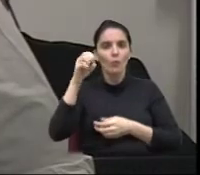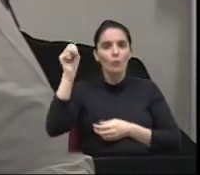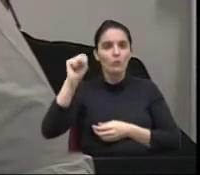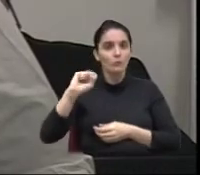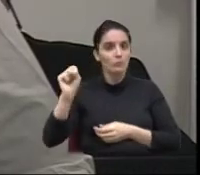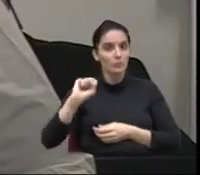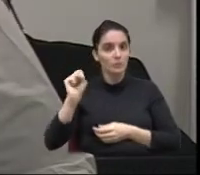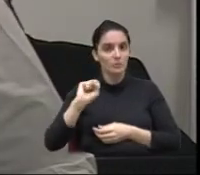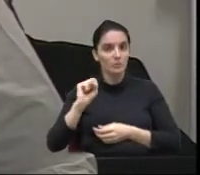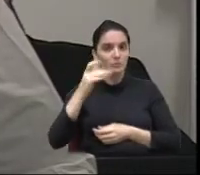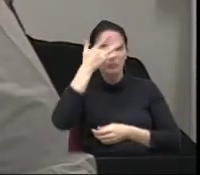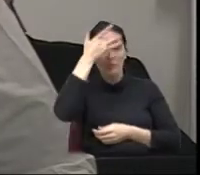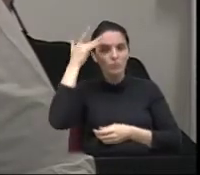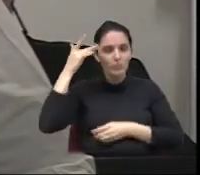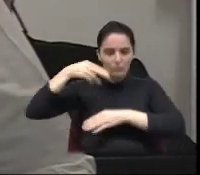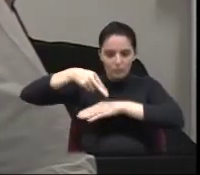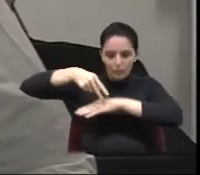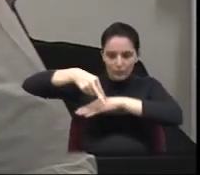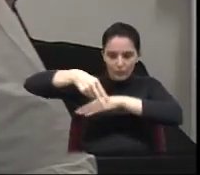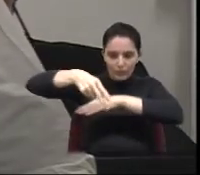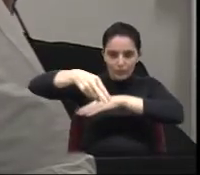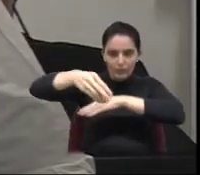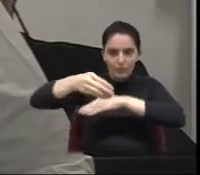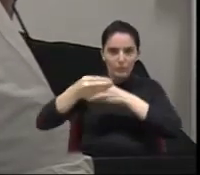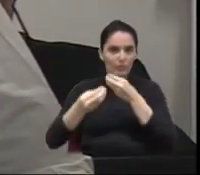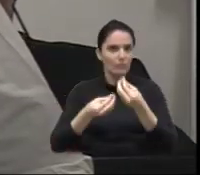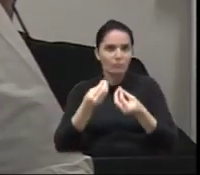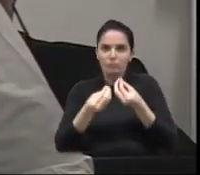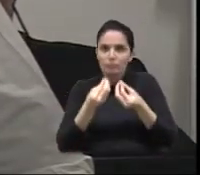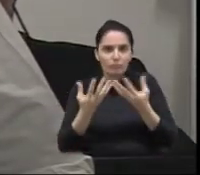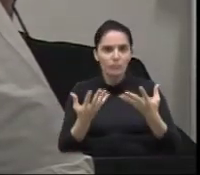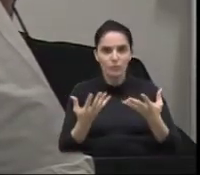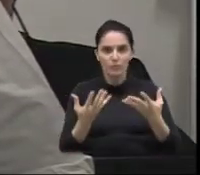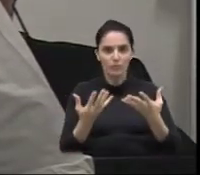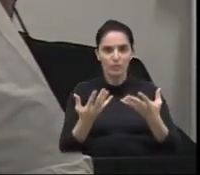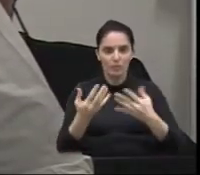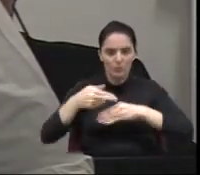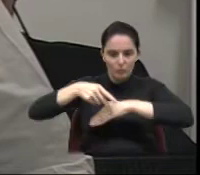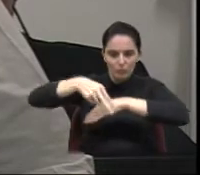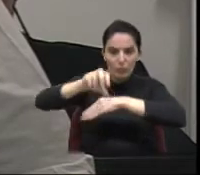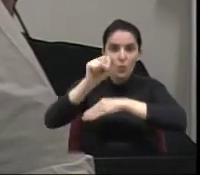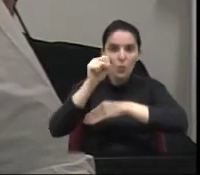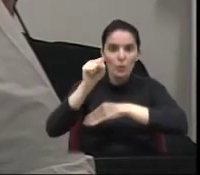não dá tempo. Aí, quando vem um idoso, às vezes o carro tem que passar.